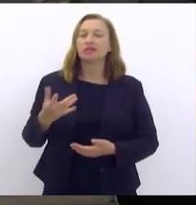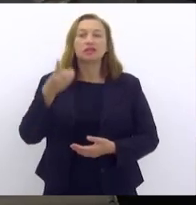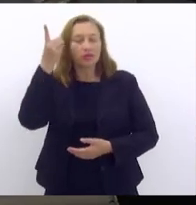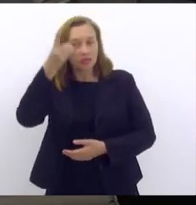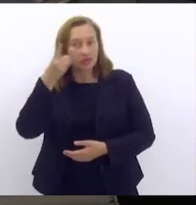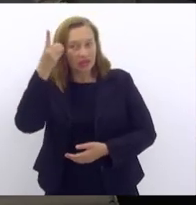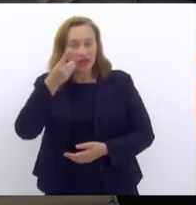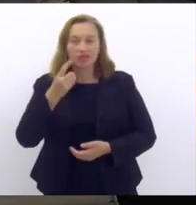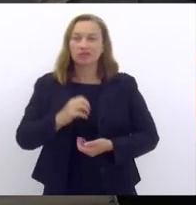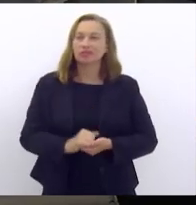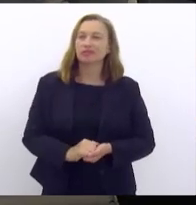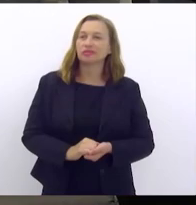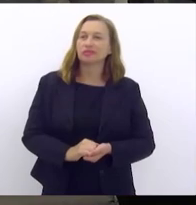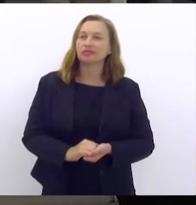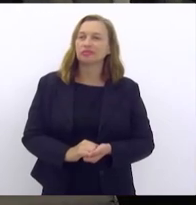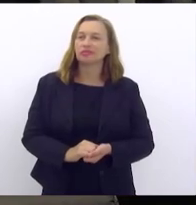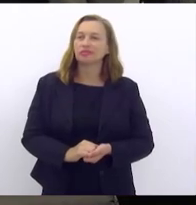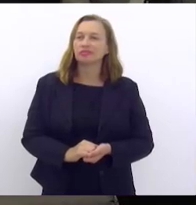Macedo.